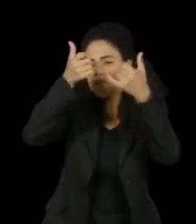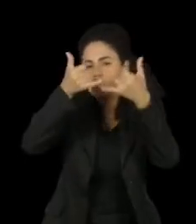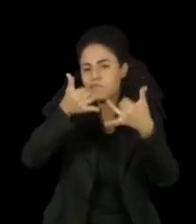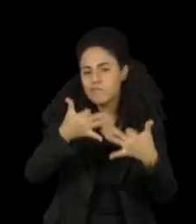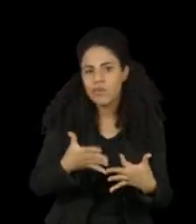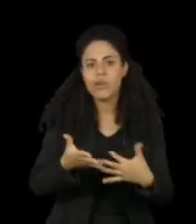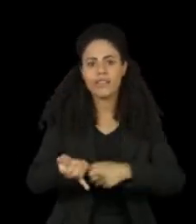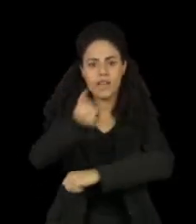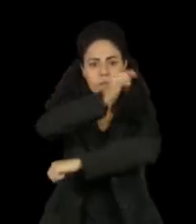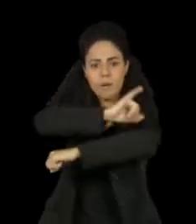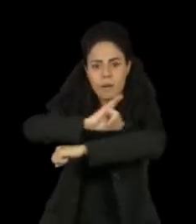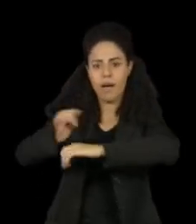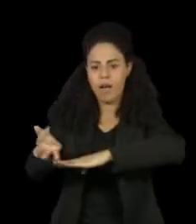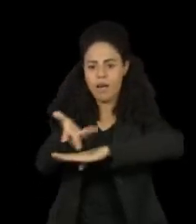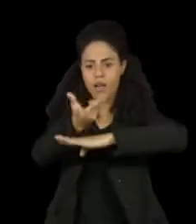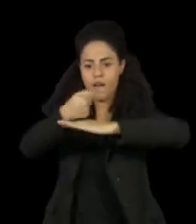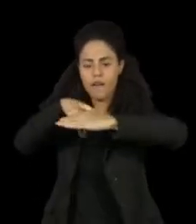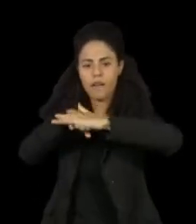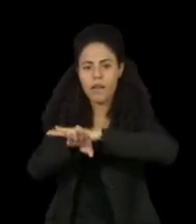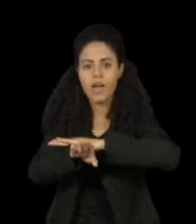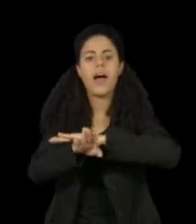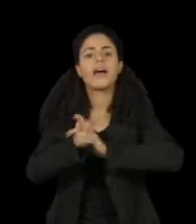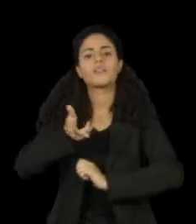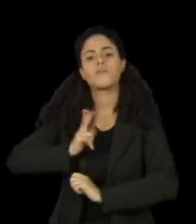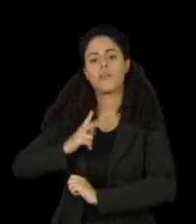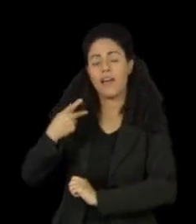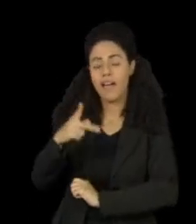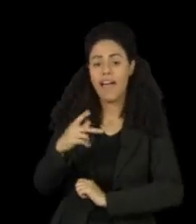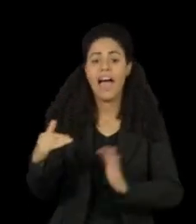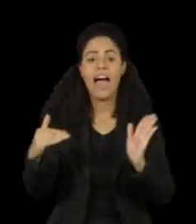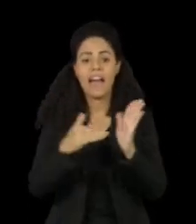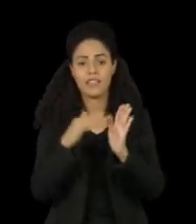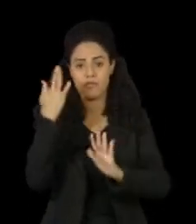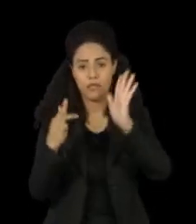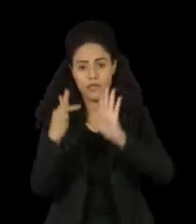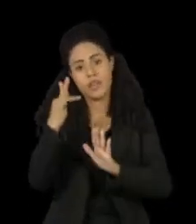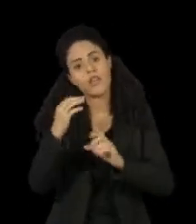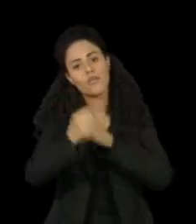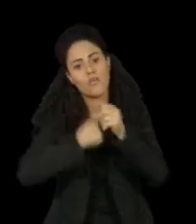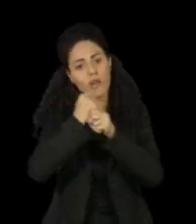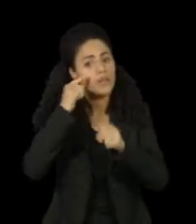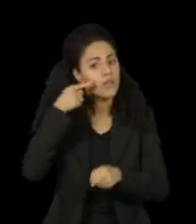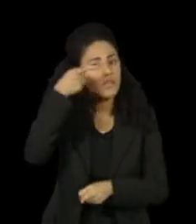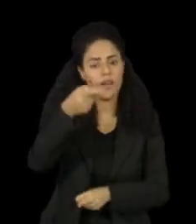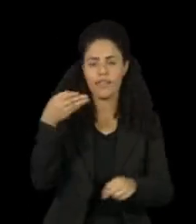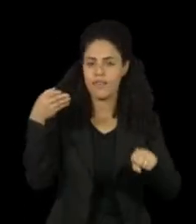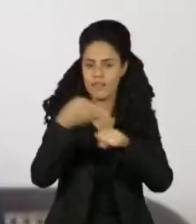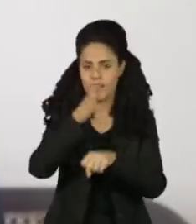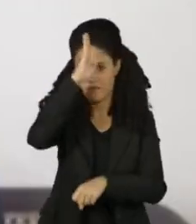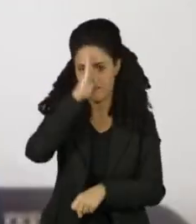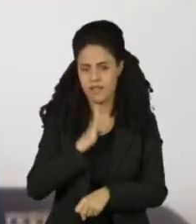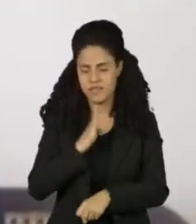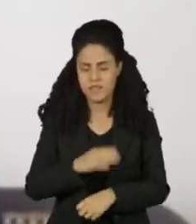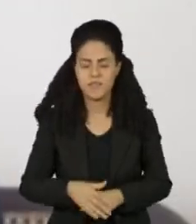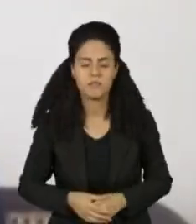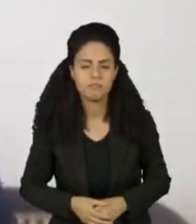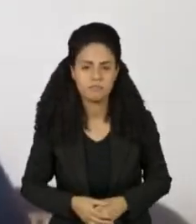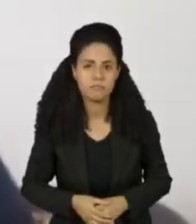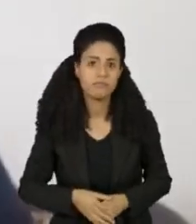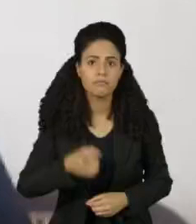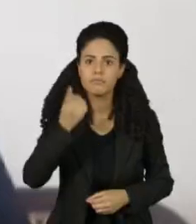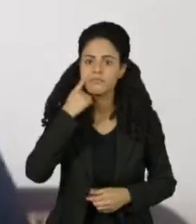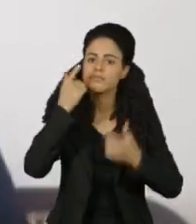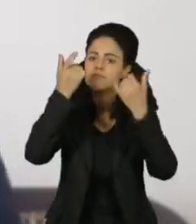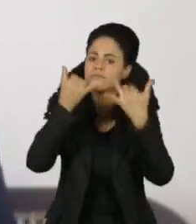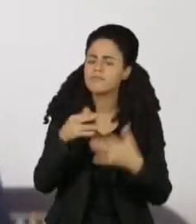itens do acervo pessoal da autora e fica aberta até fevereiro do ano que vem. A entrada é gratuita. E vem trazendo um